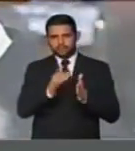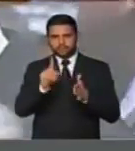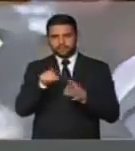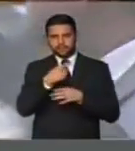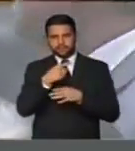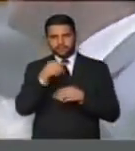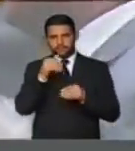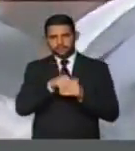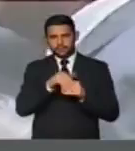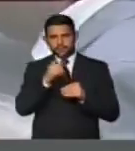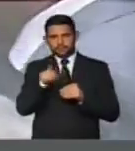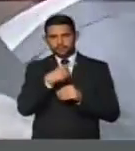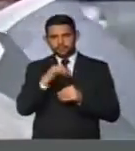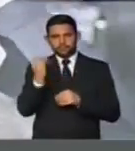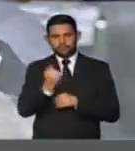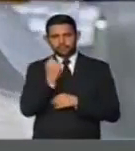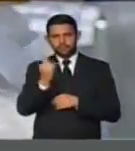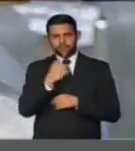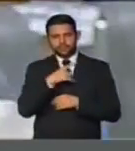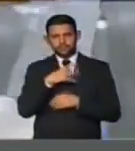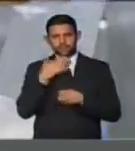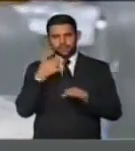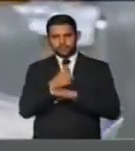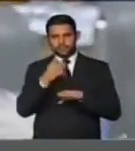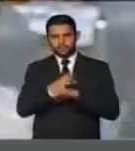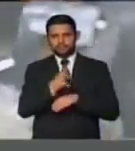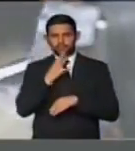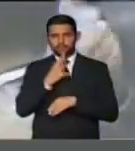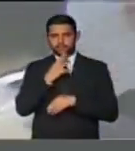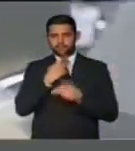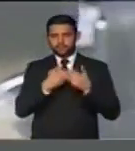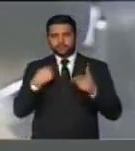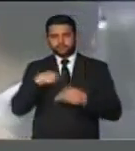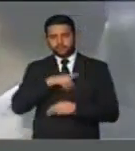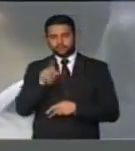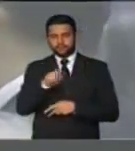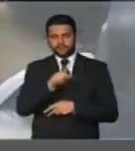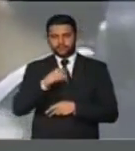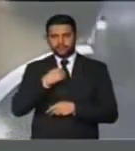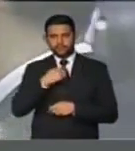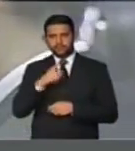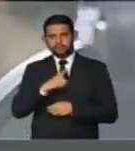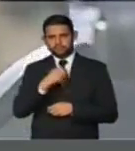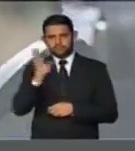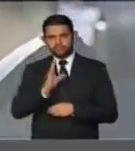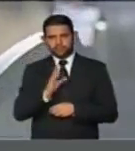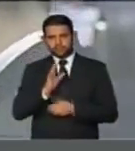este veto da importância para o acesso ao conhecimento dos nossos professores de todo o país. Presidente.